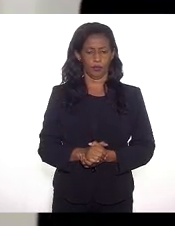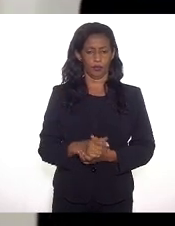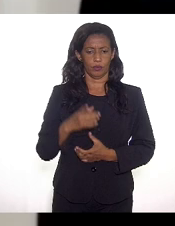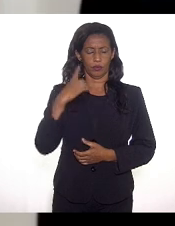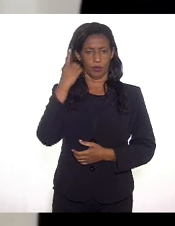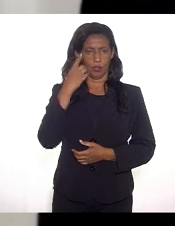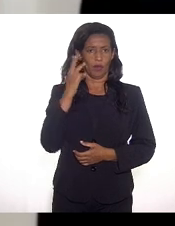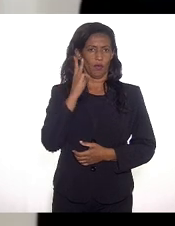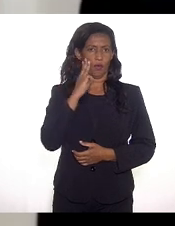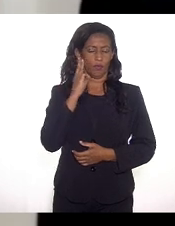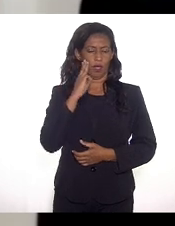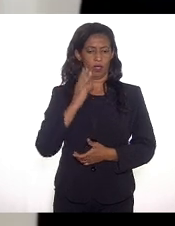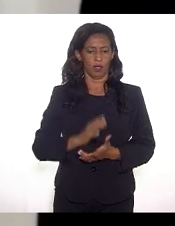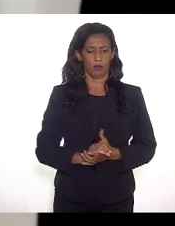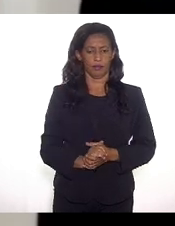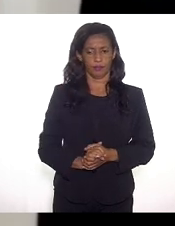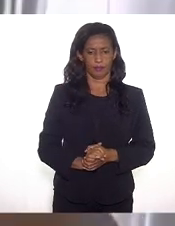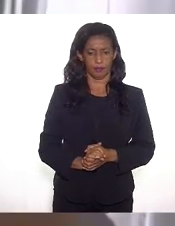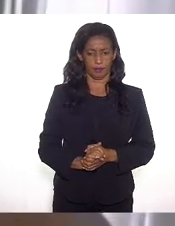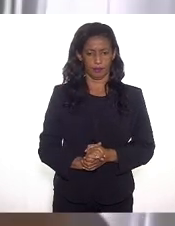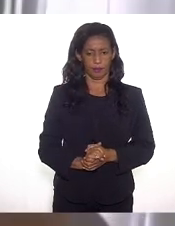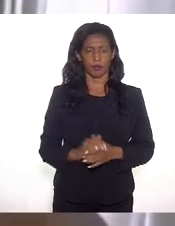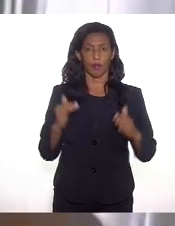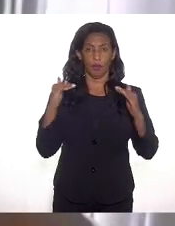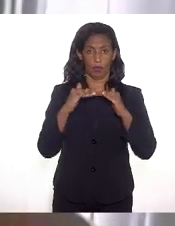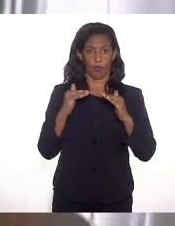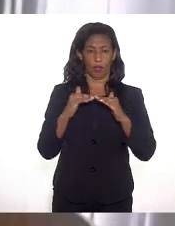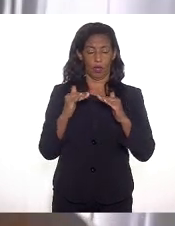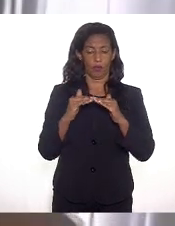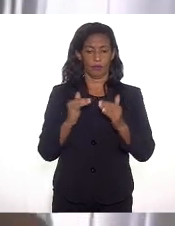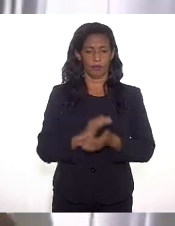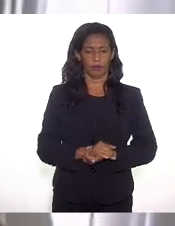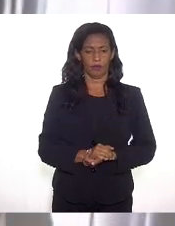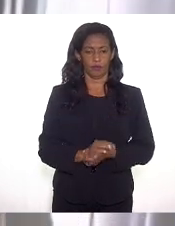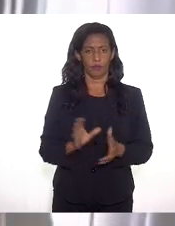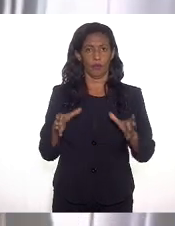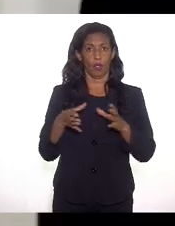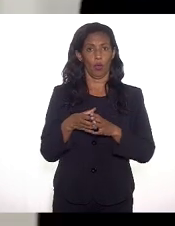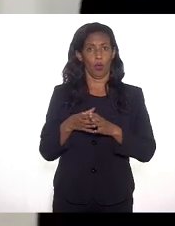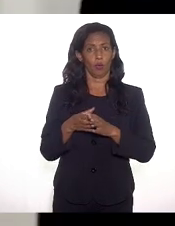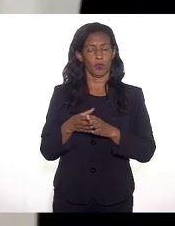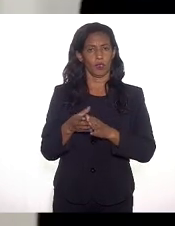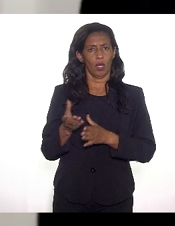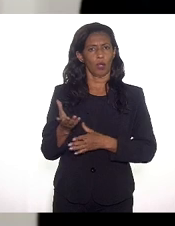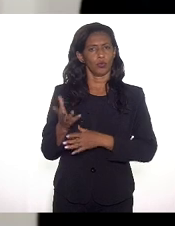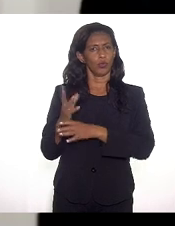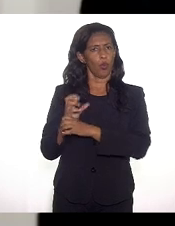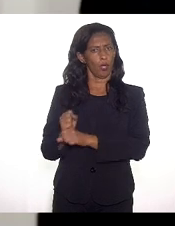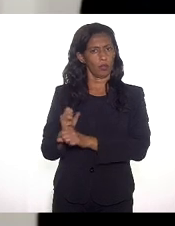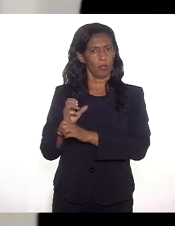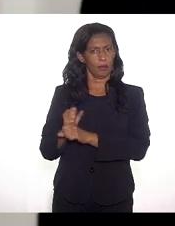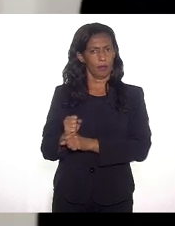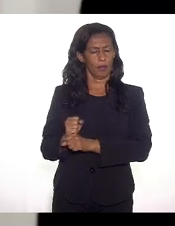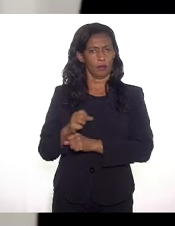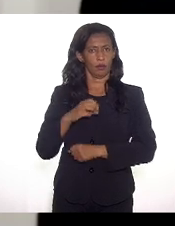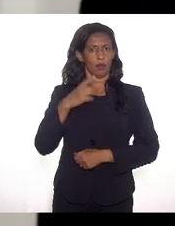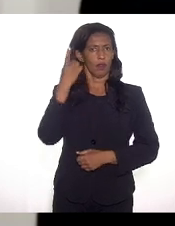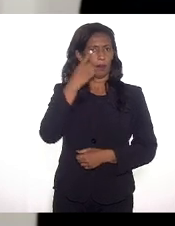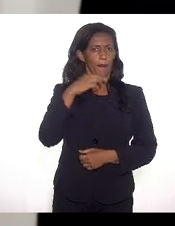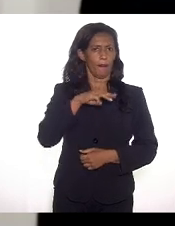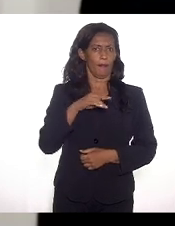Deputado Valdeir Carneiro. No mérito, favorável, presidente. Pela Comissão de Orçamento, deputado Márcio